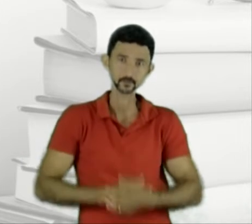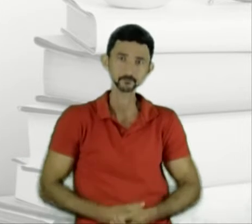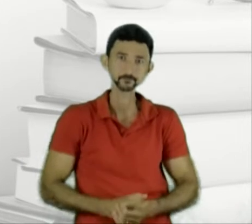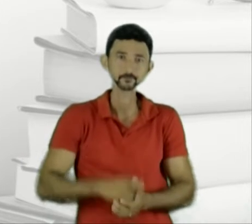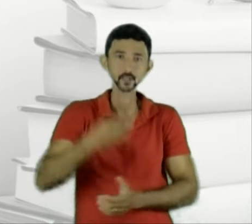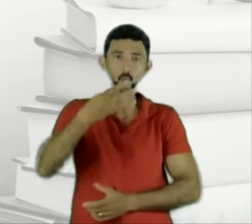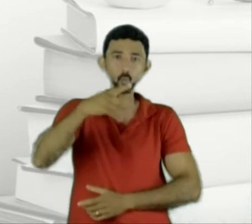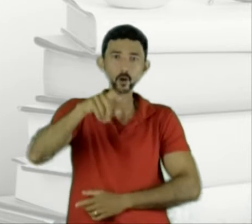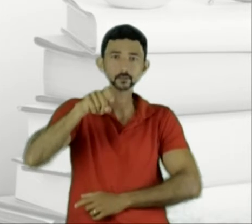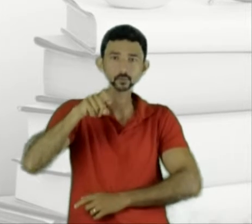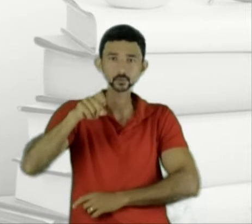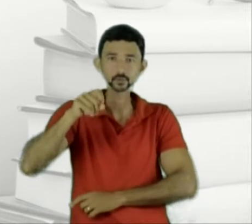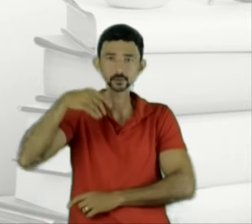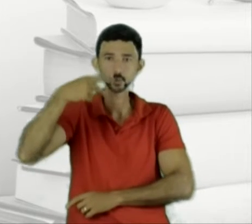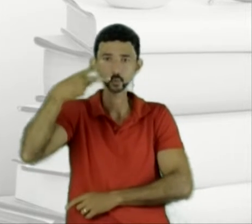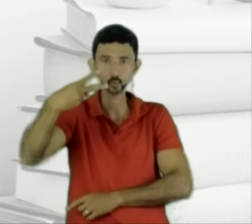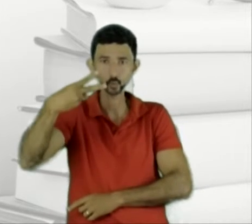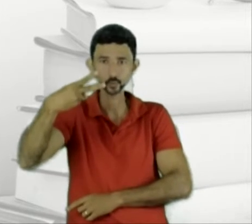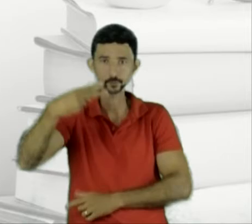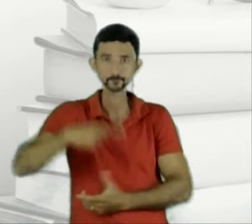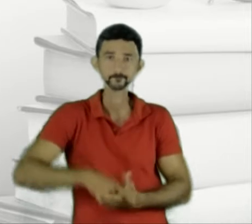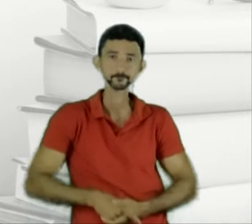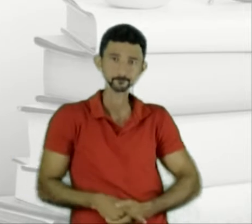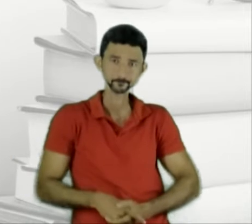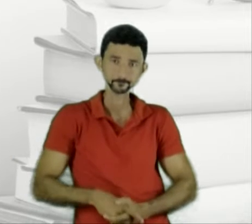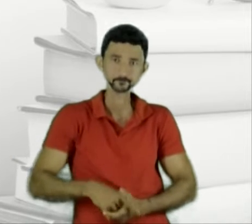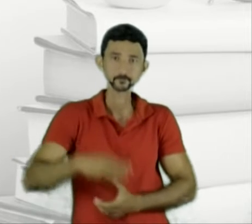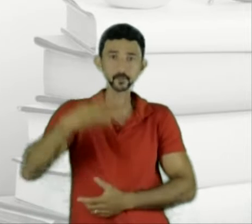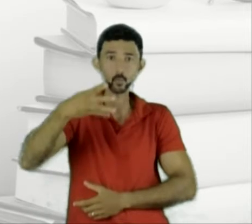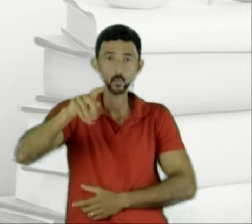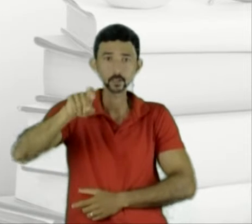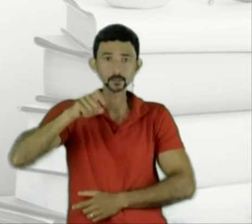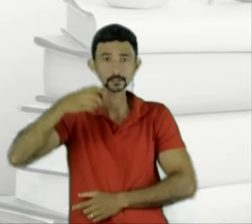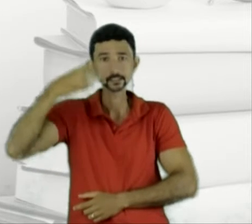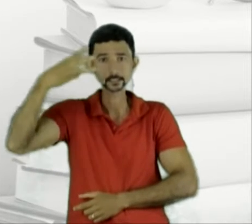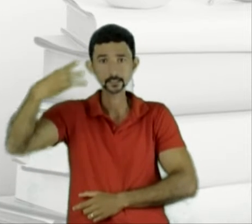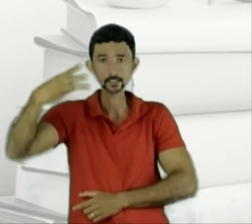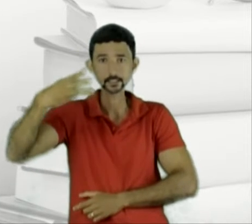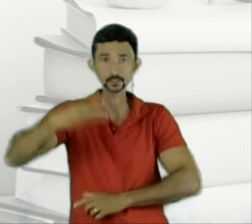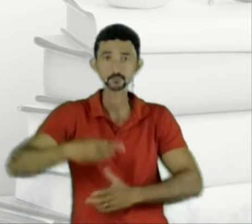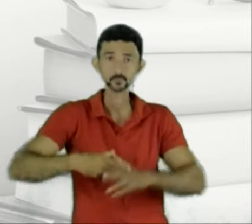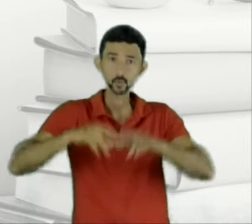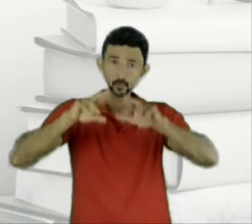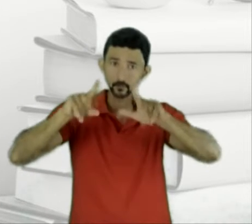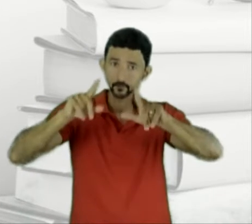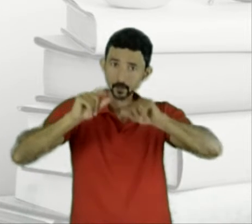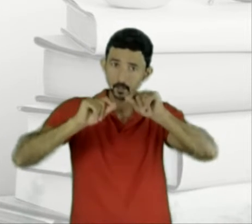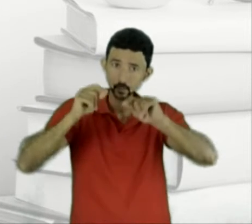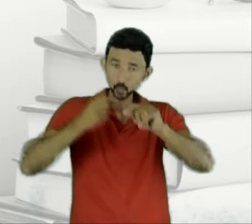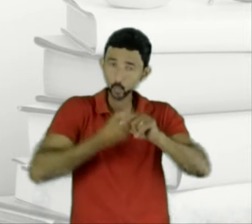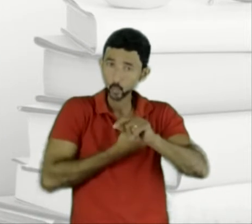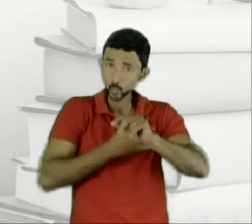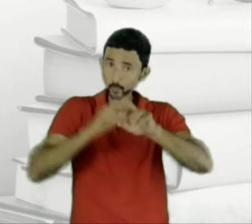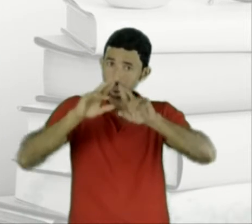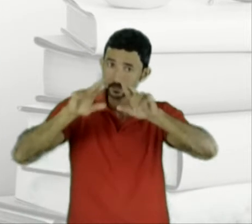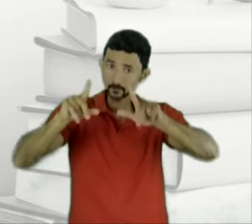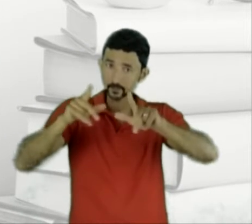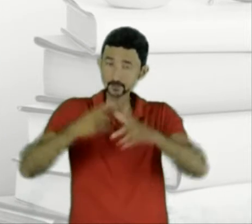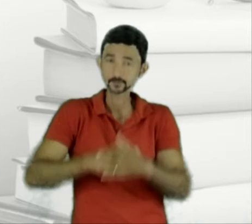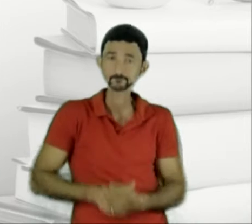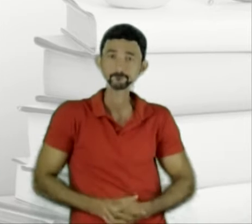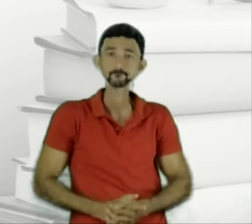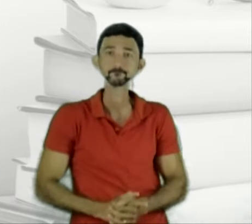4x ao quadrado tem a parte literal x ao quadrado, 4x ao cubo tem a parte literal x ao cubo. São partes